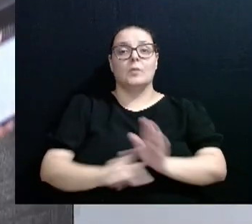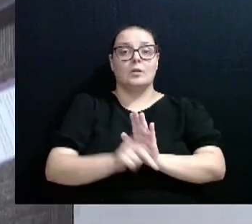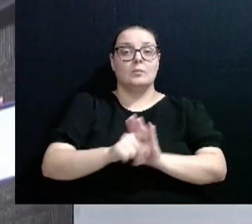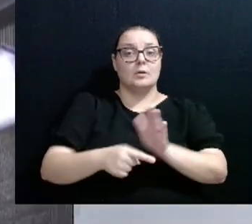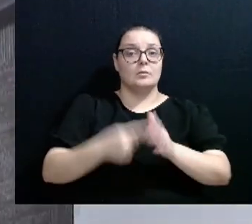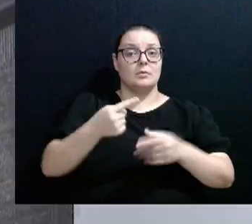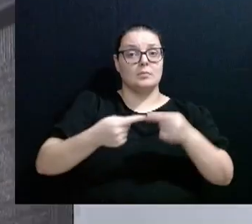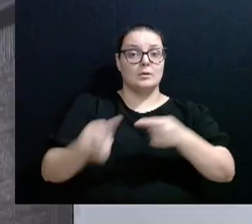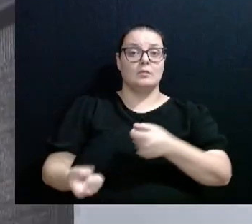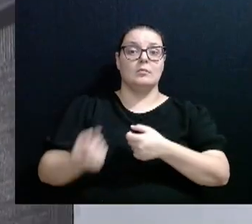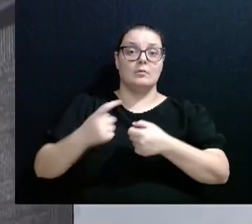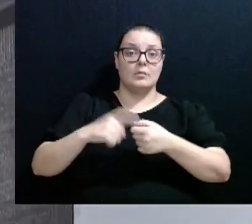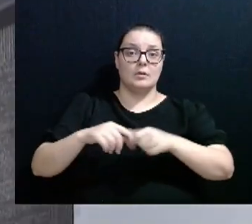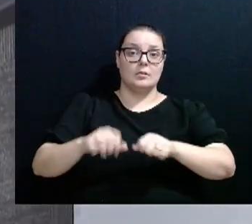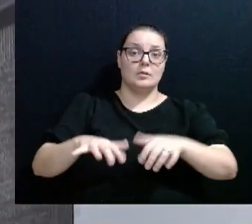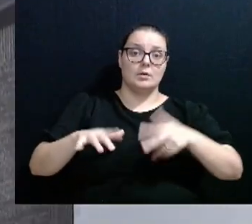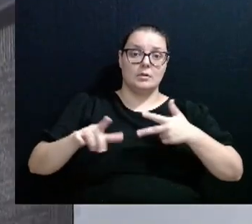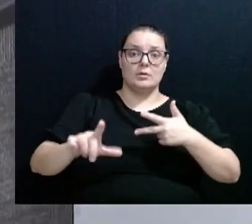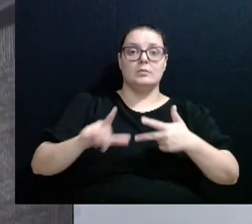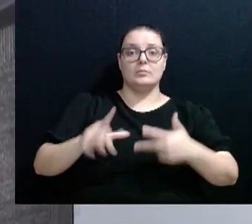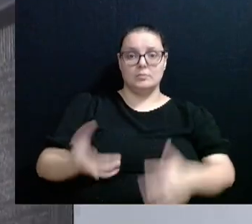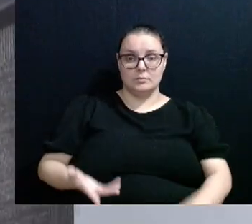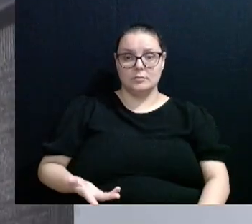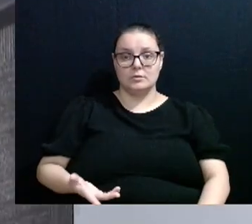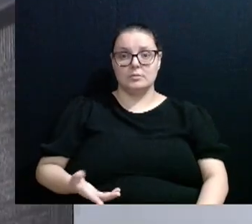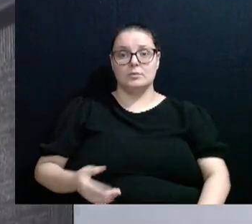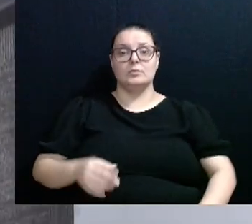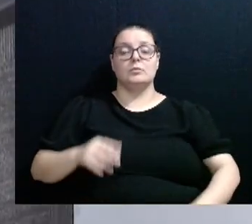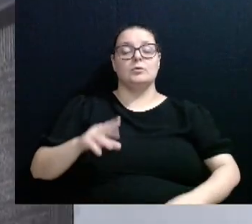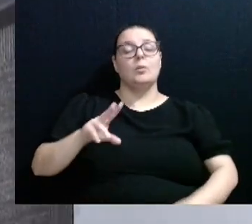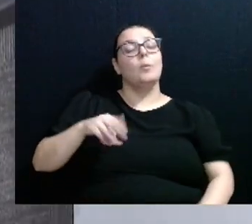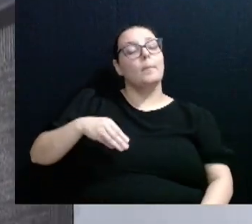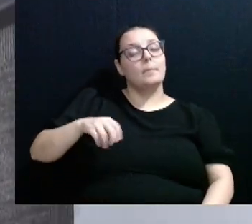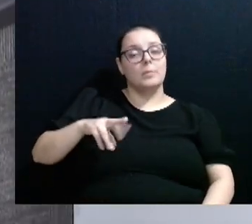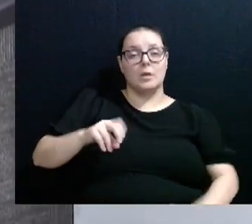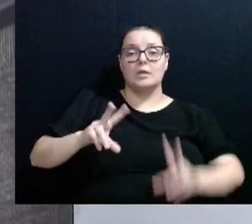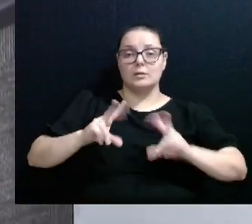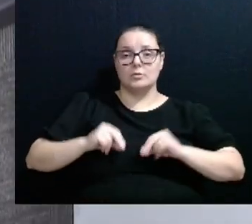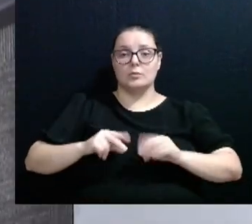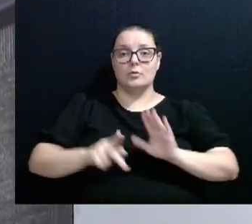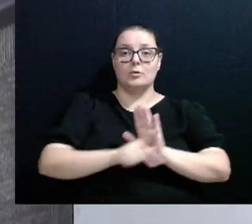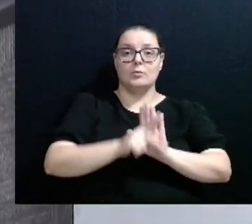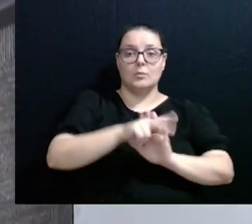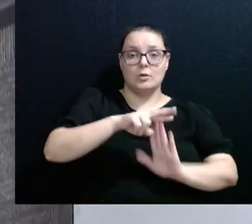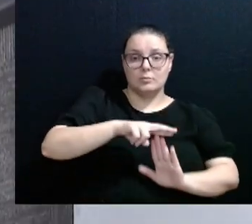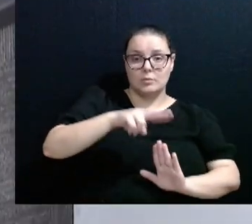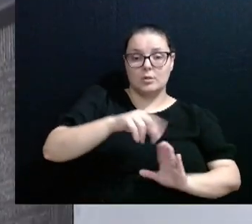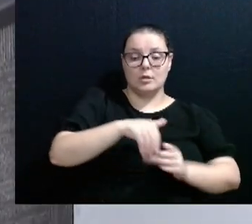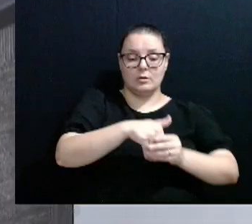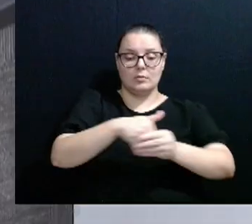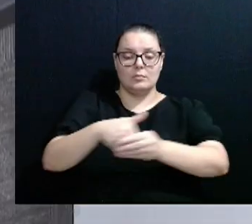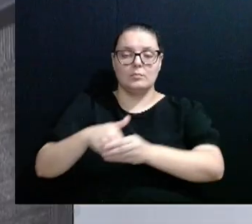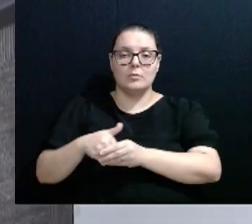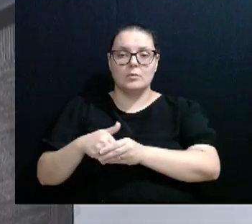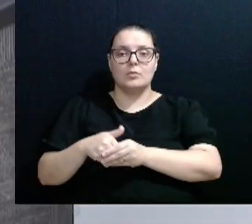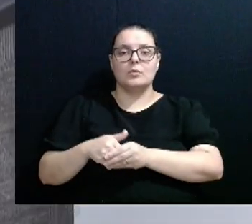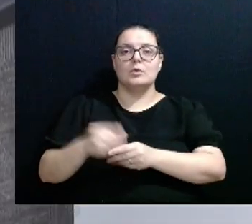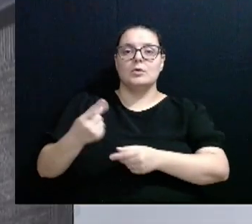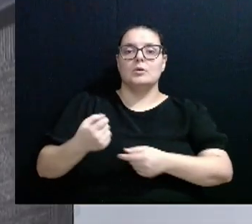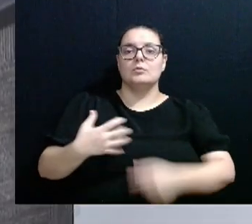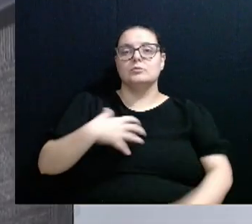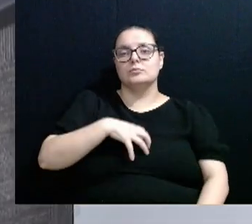do plenário no mérito. Já o projeto de resolução, que é votado em turno único, precisa